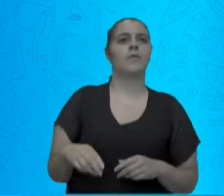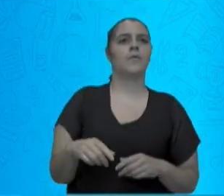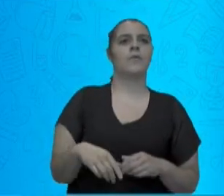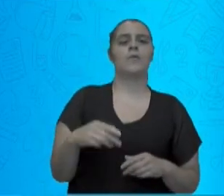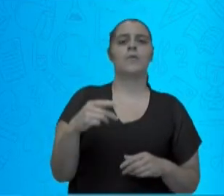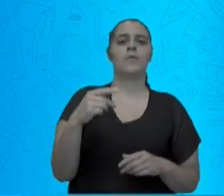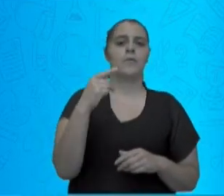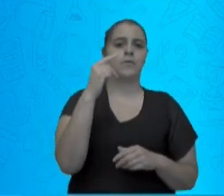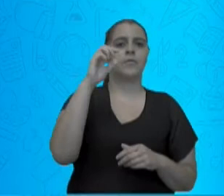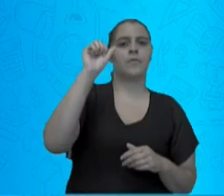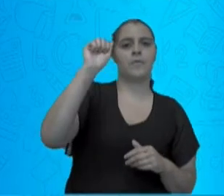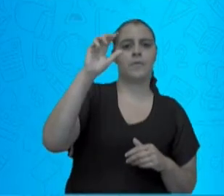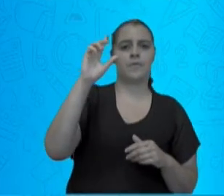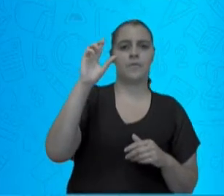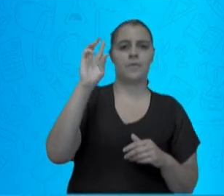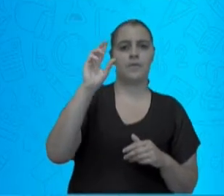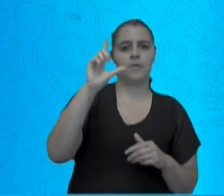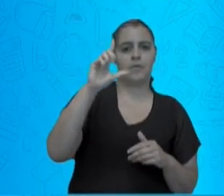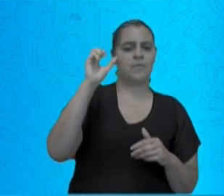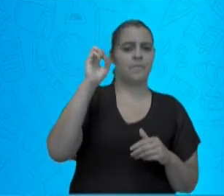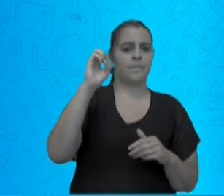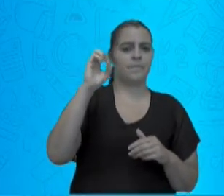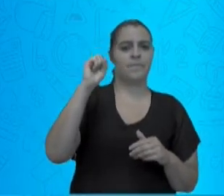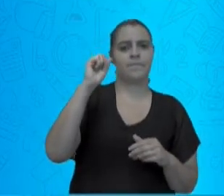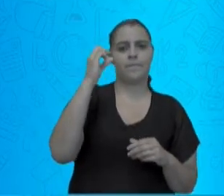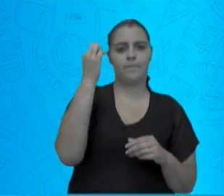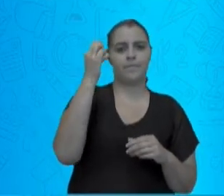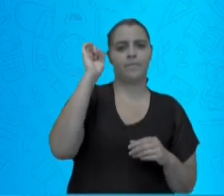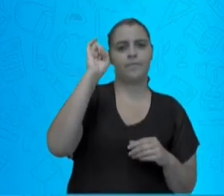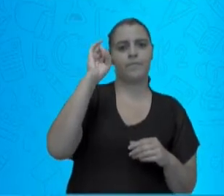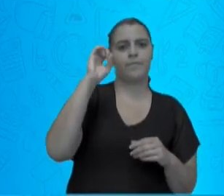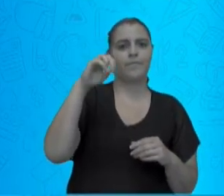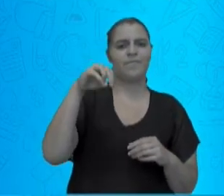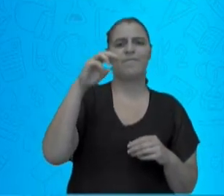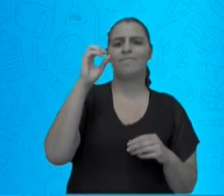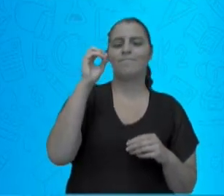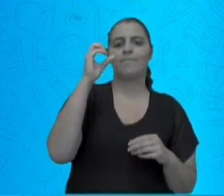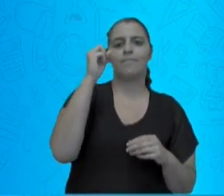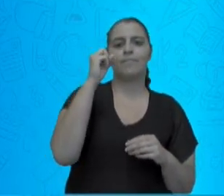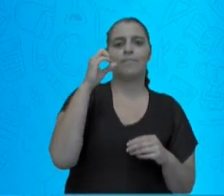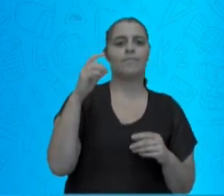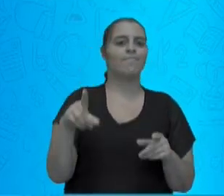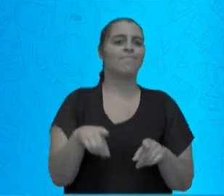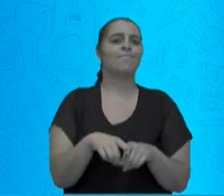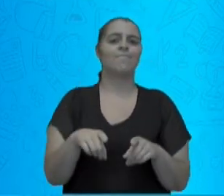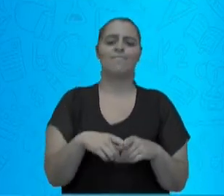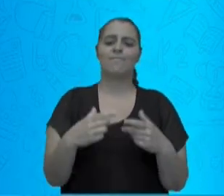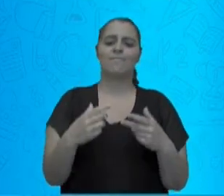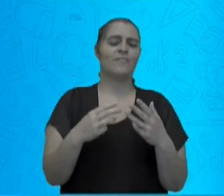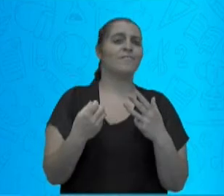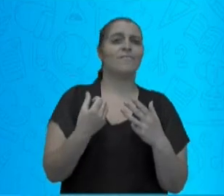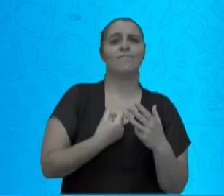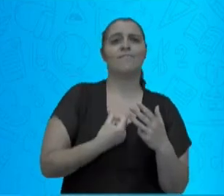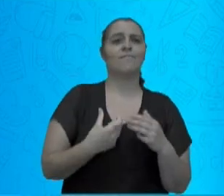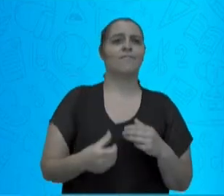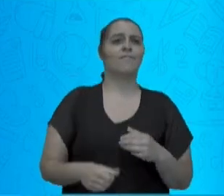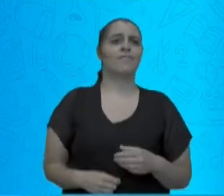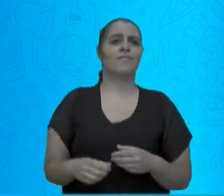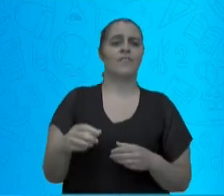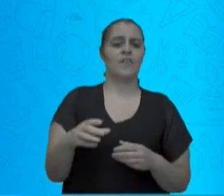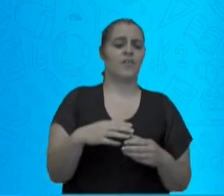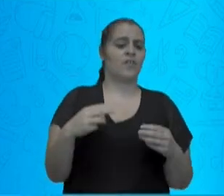palestinos, esses talvez sejam os mais conhecidos. estão sempre na mídia